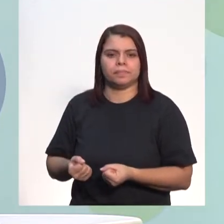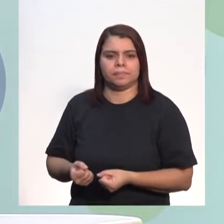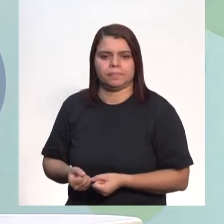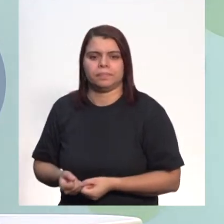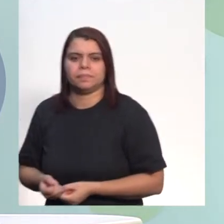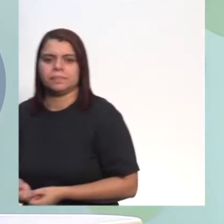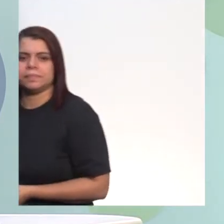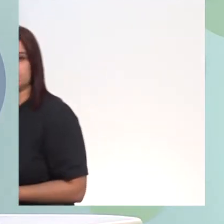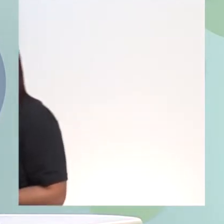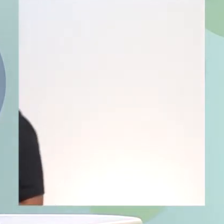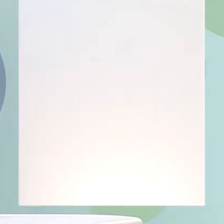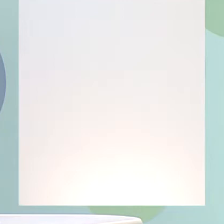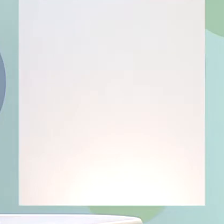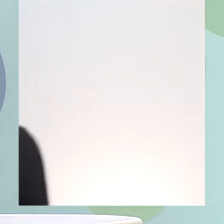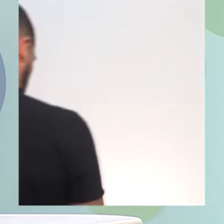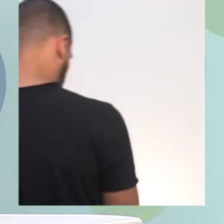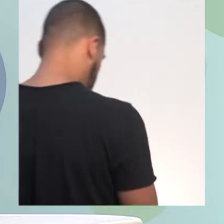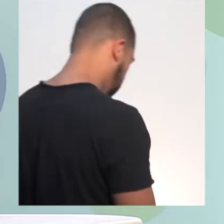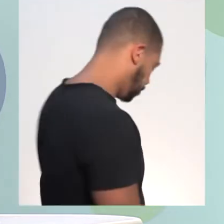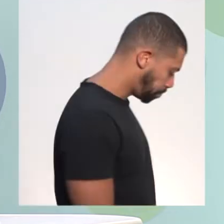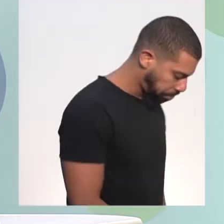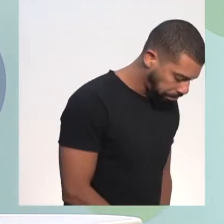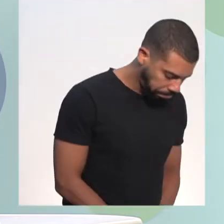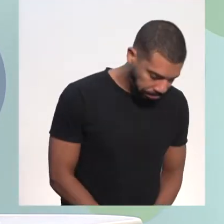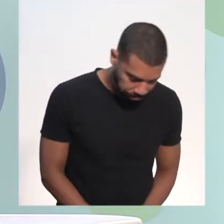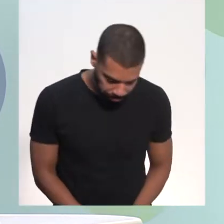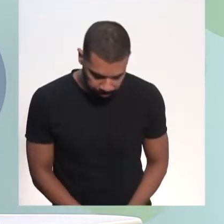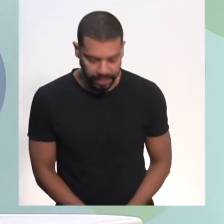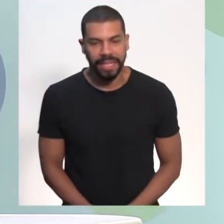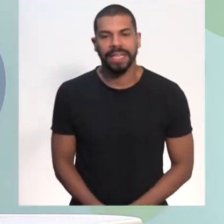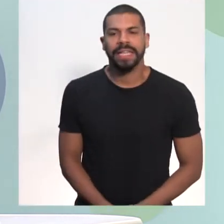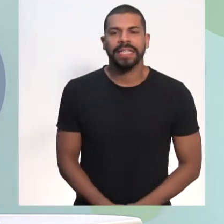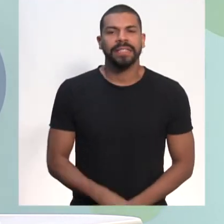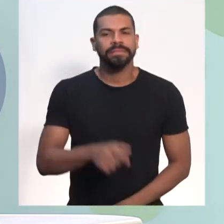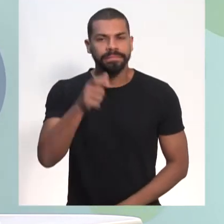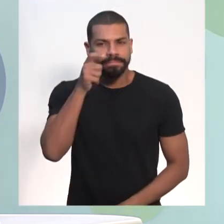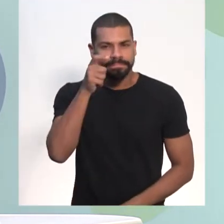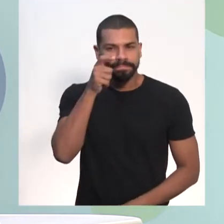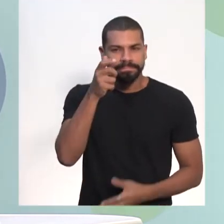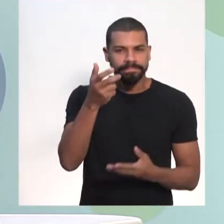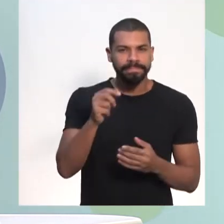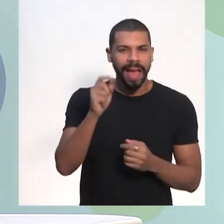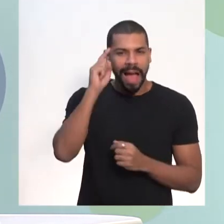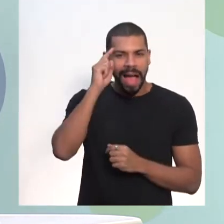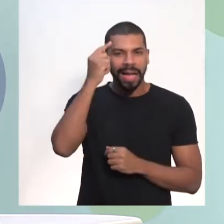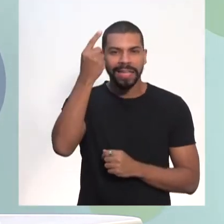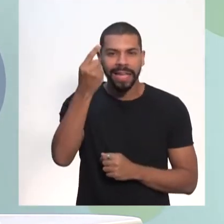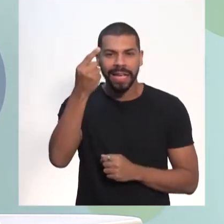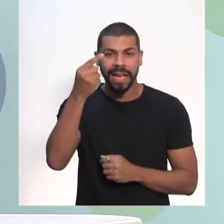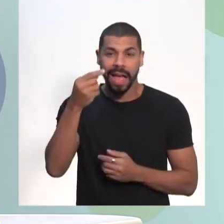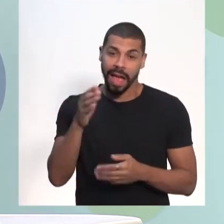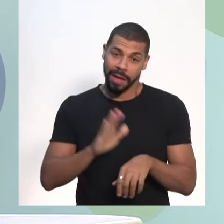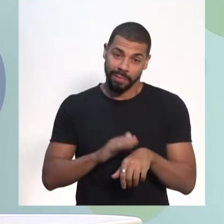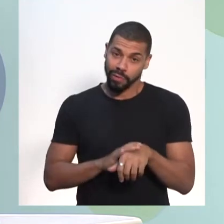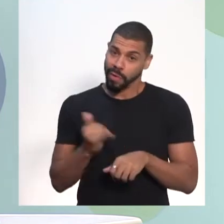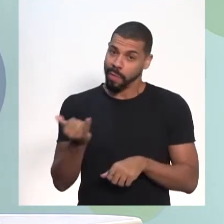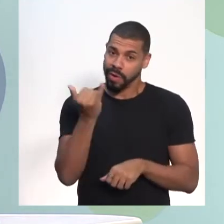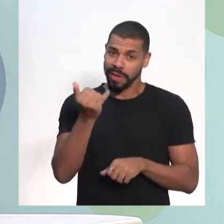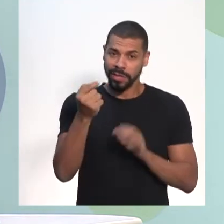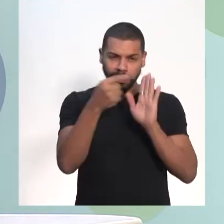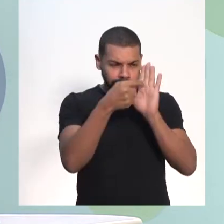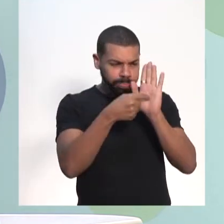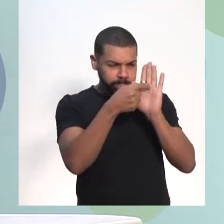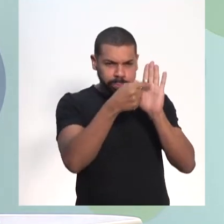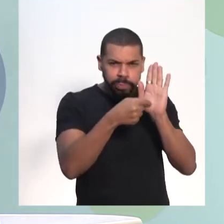Nós tivemos aí uma série de dicas, de sugestões, né? E a ideia, o que eu sempre falo, assim, é importante fuçar, é importante mexer. Ah,